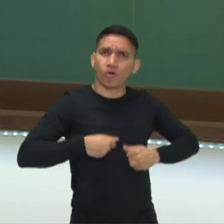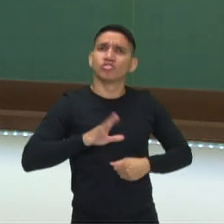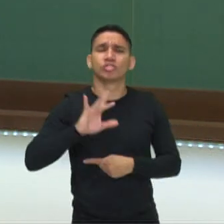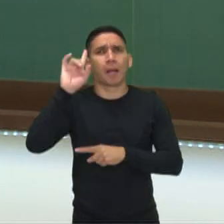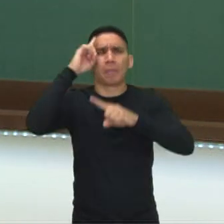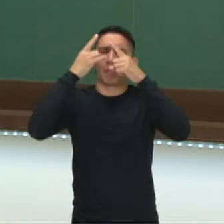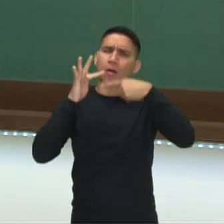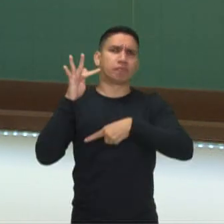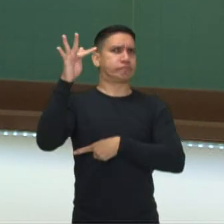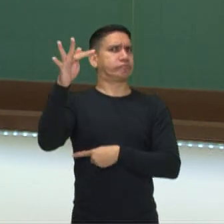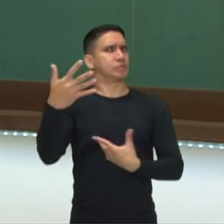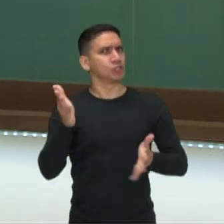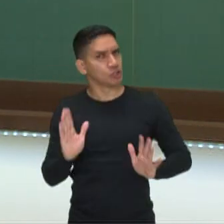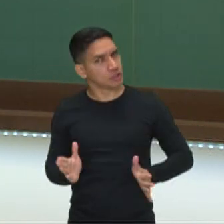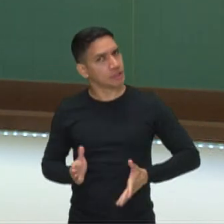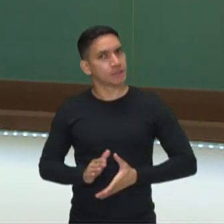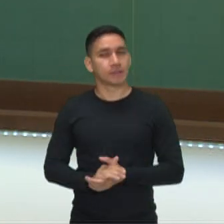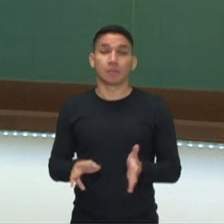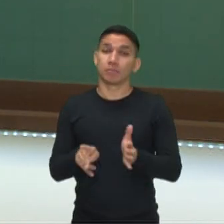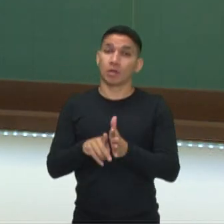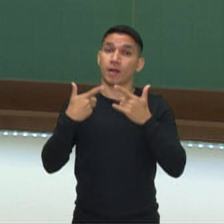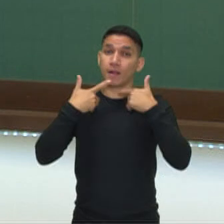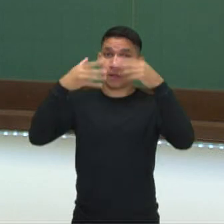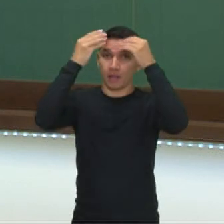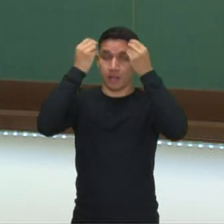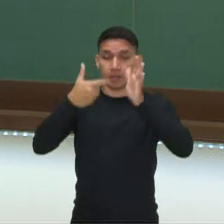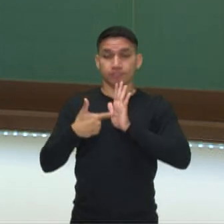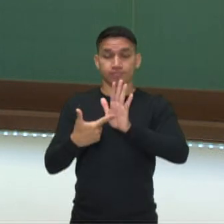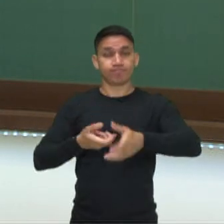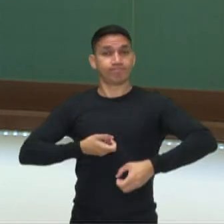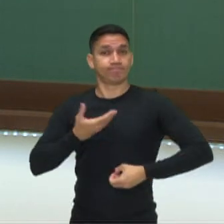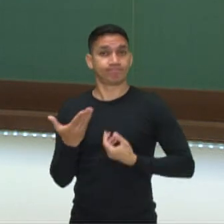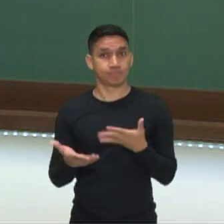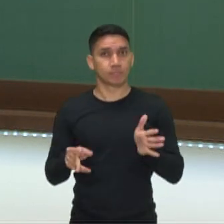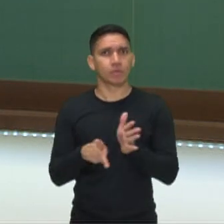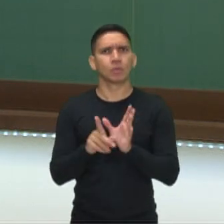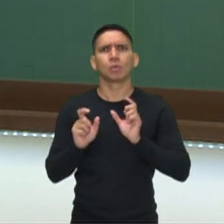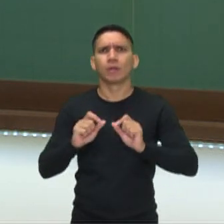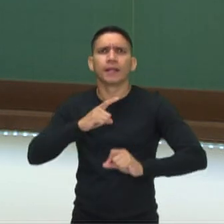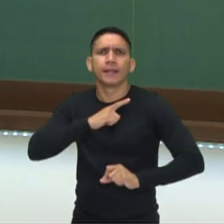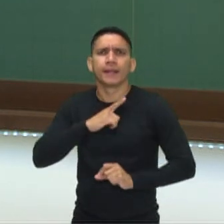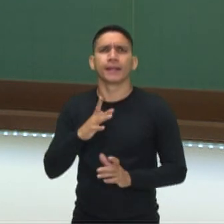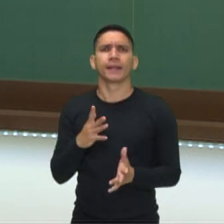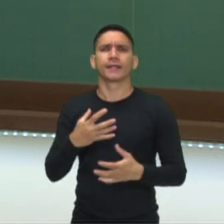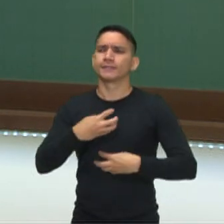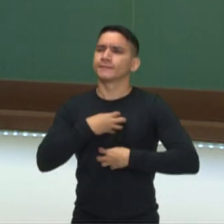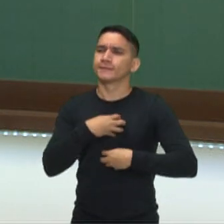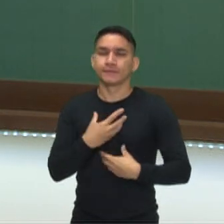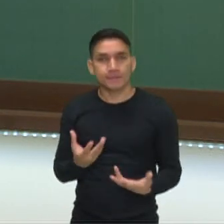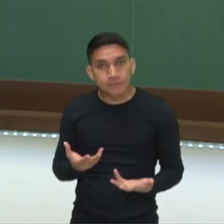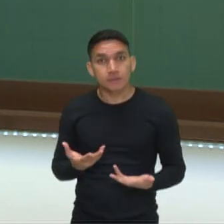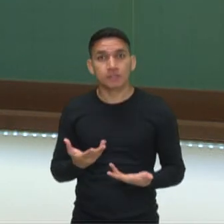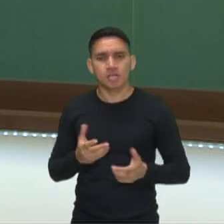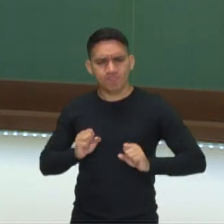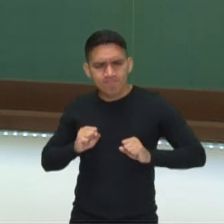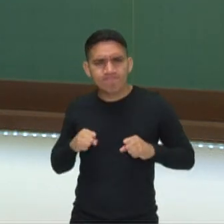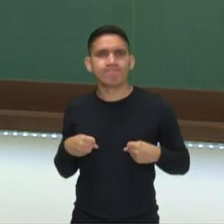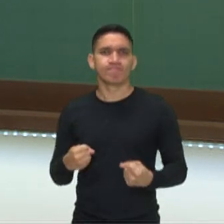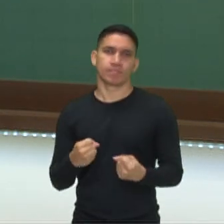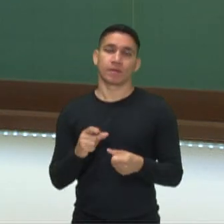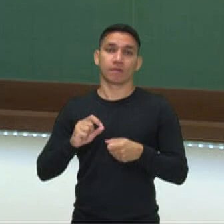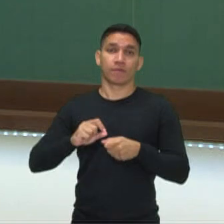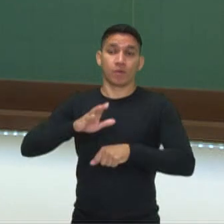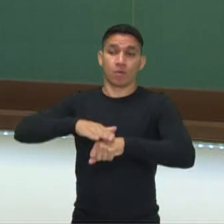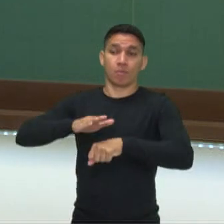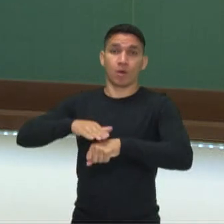na época deles. E tinha suas próprias linguagens cênicas, ou seja, eles tiveram vamos colocar assim, a ousadia de fazer